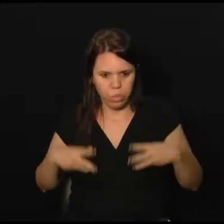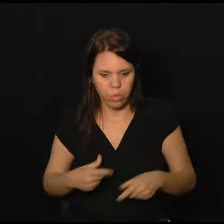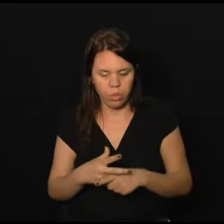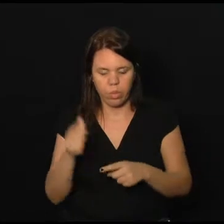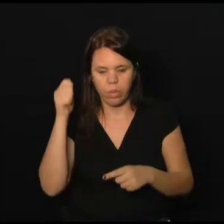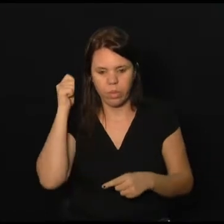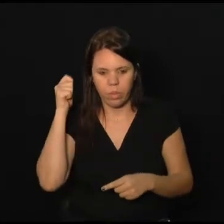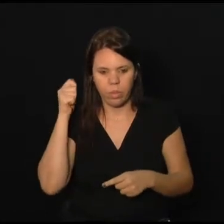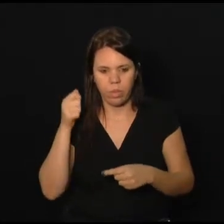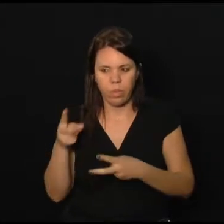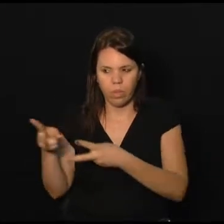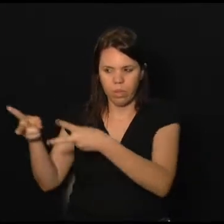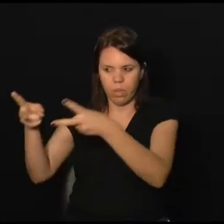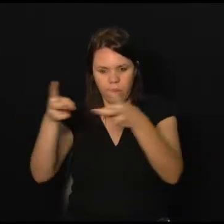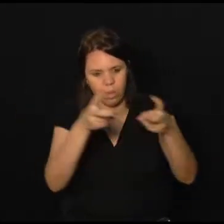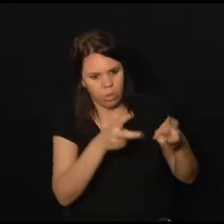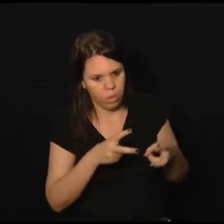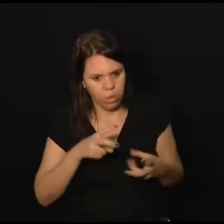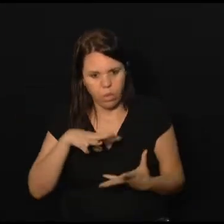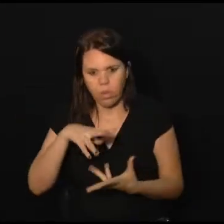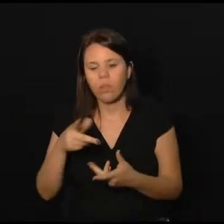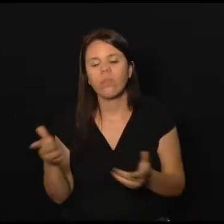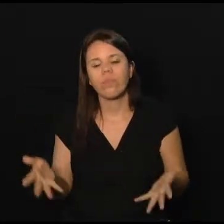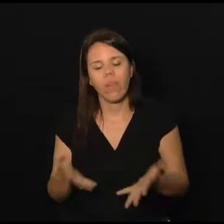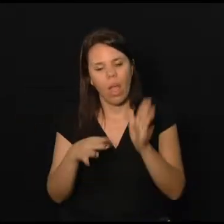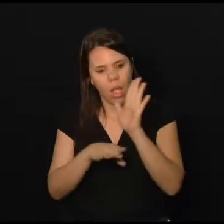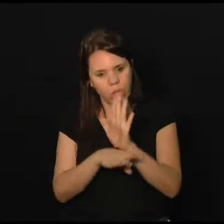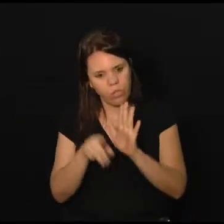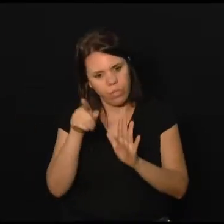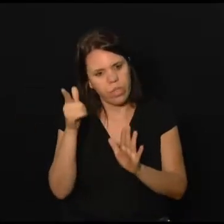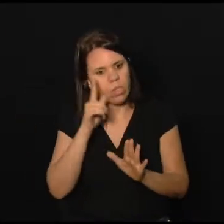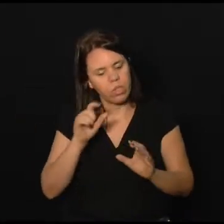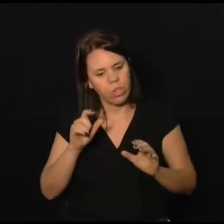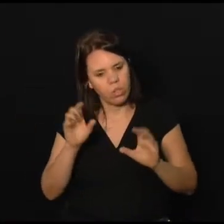de visualizar o mundo vai contribuir para você ter uma